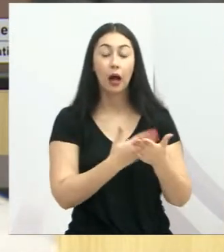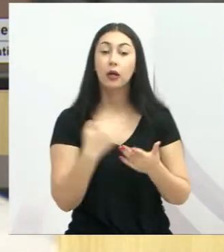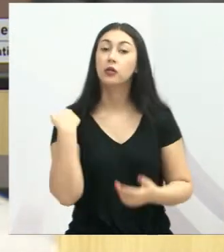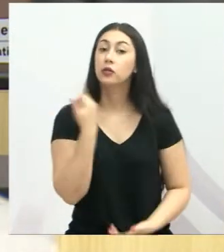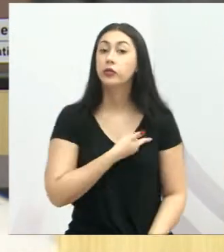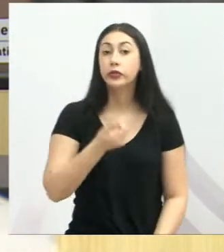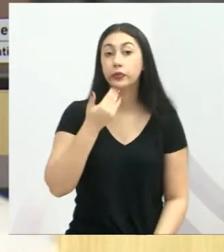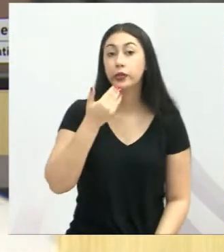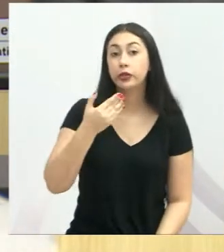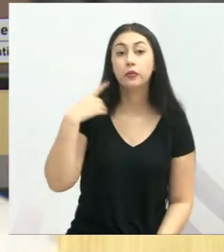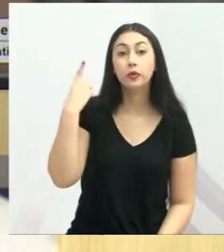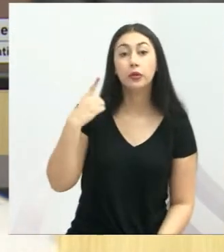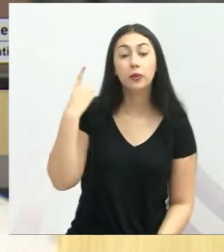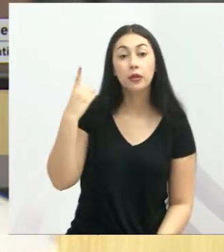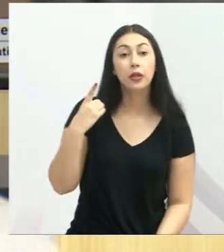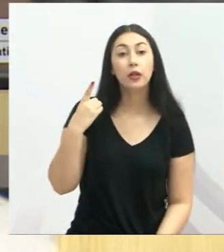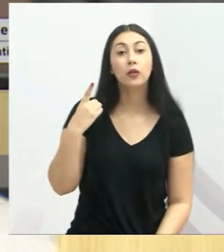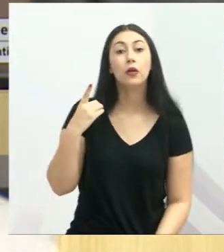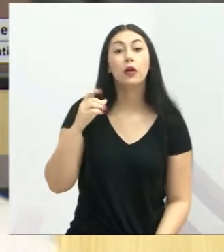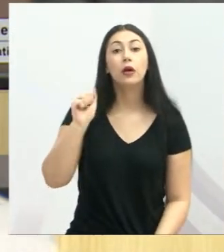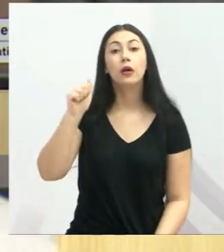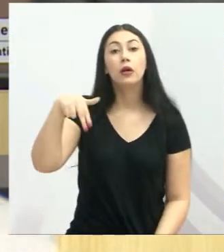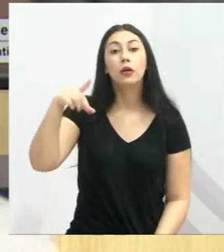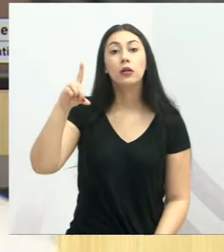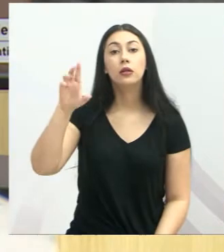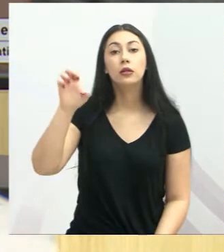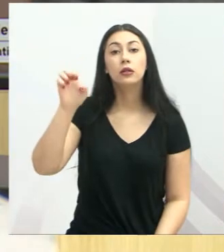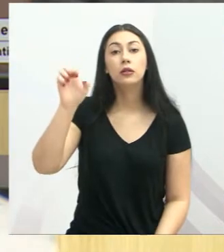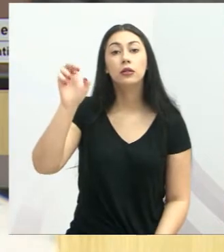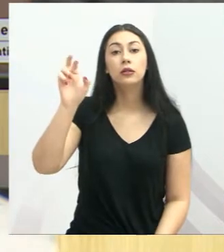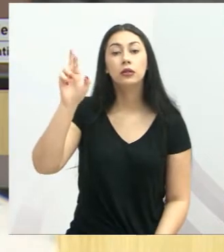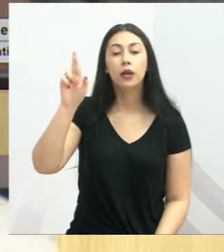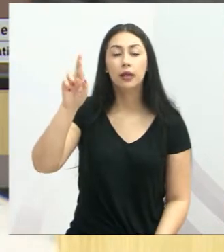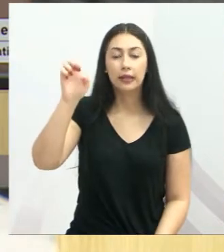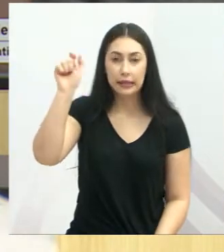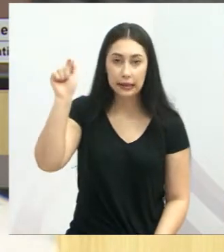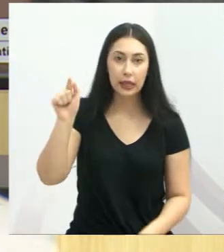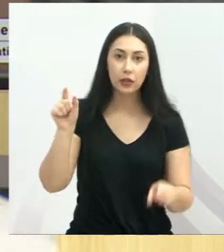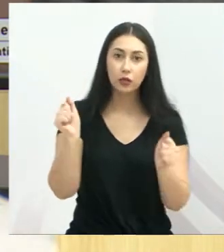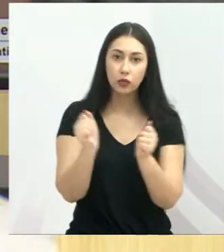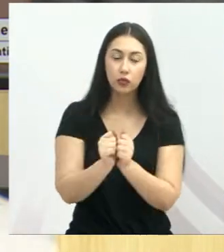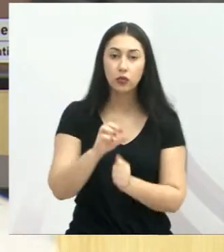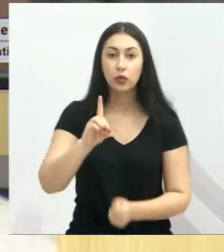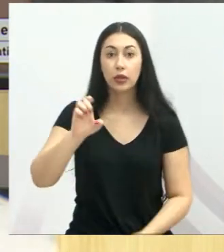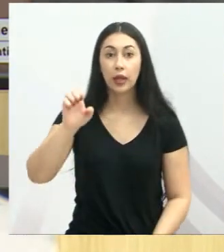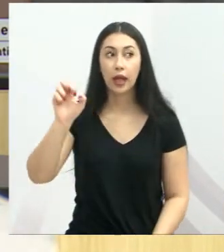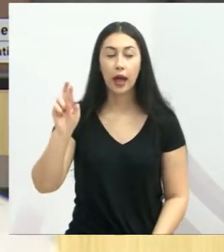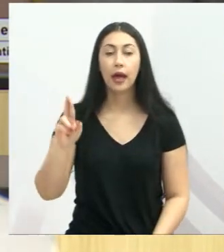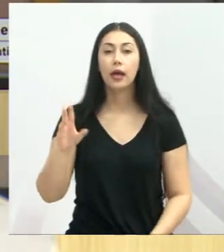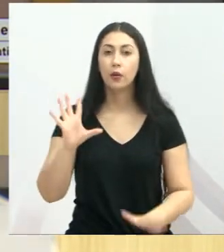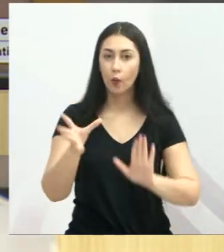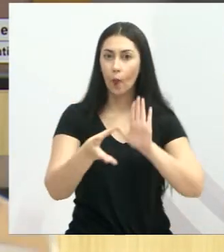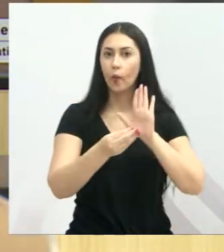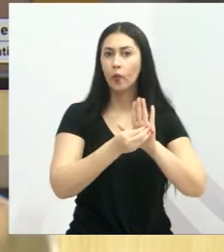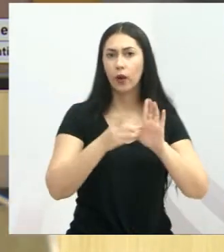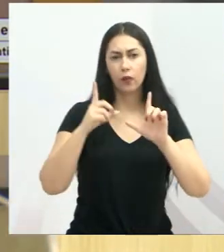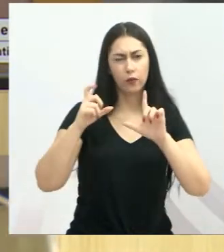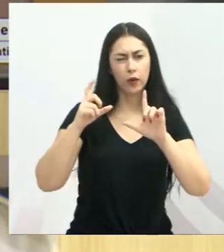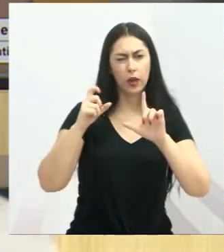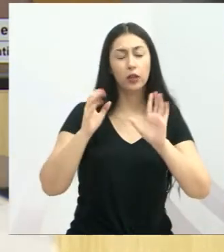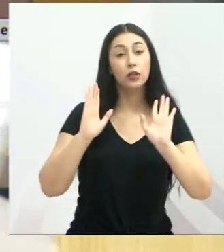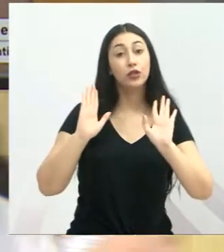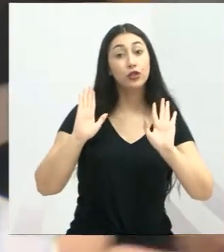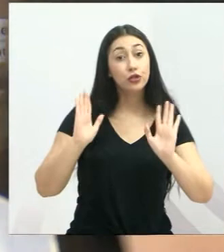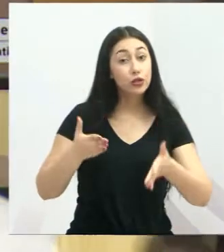do deputado estadual André do Prado junto àquele órgão estadual. Seguem fotos. Assim sendo,